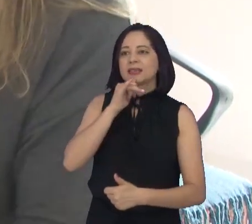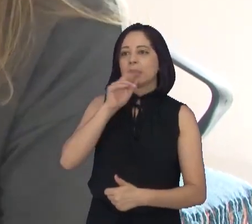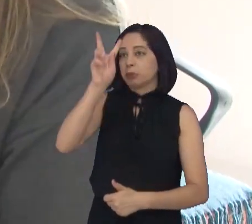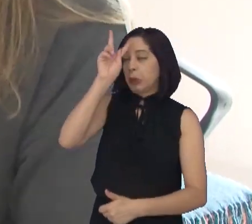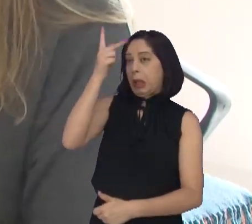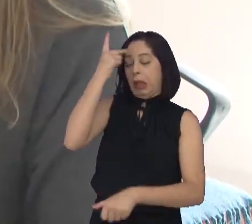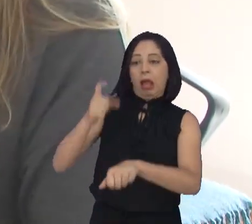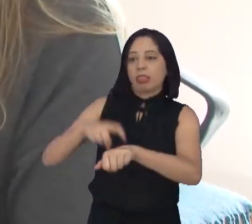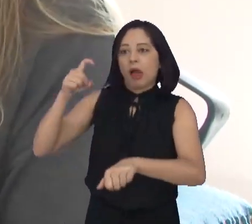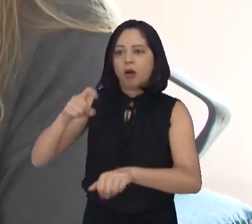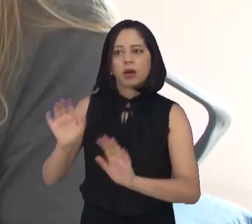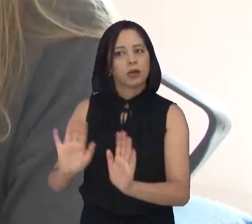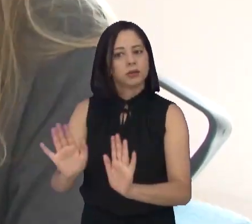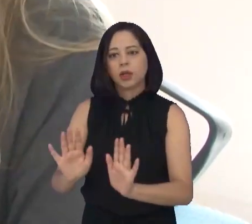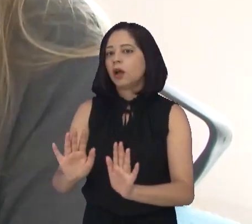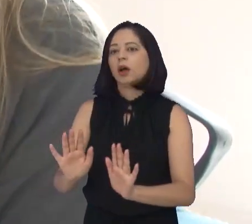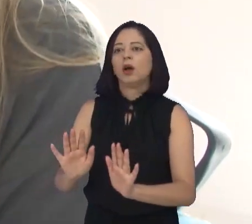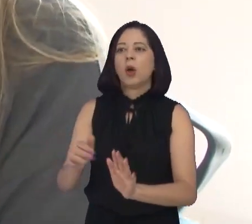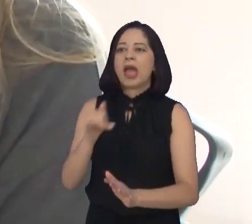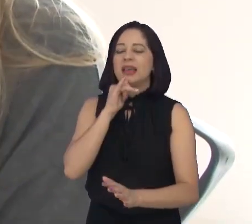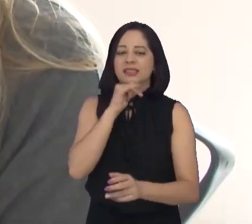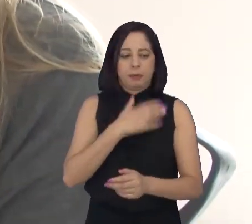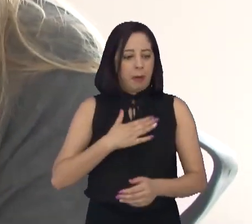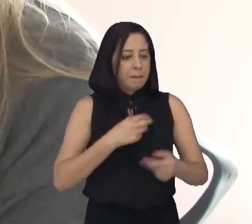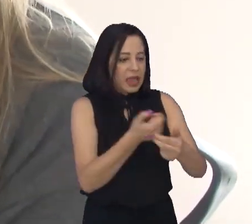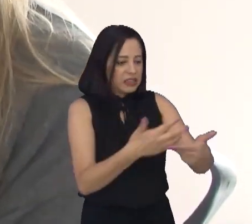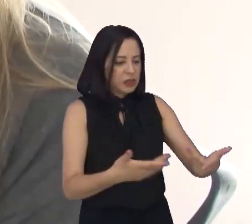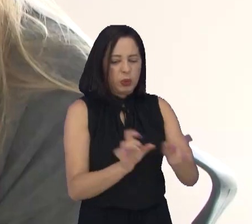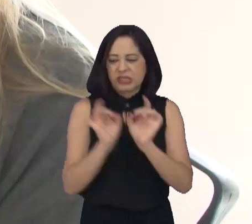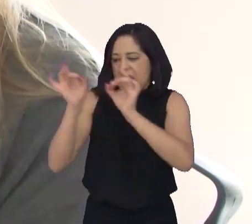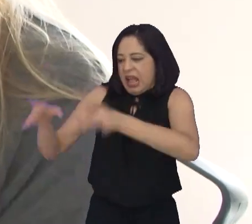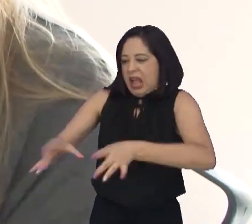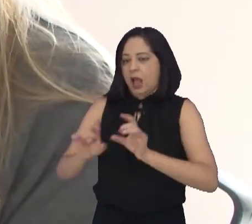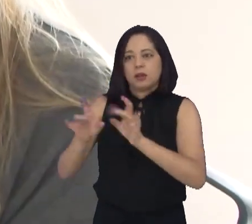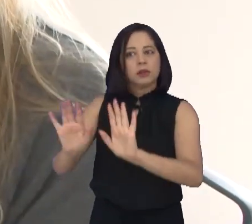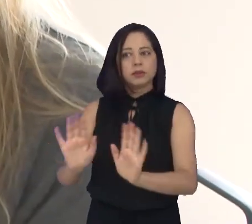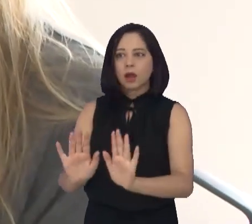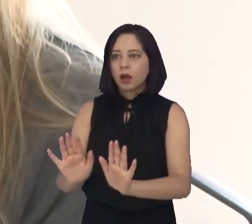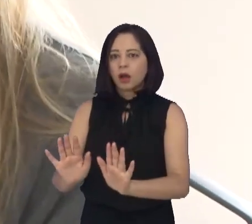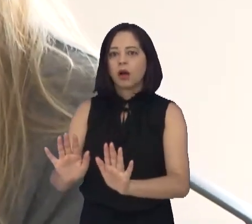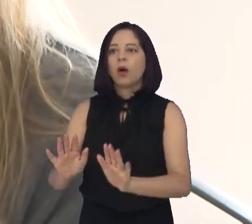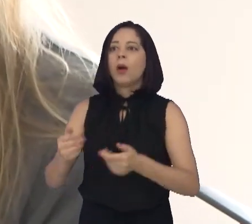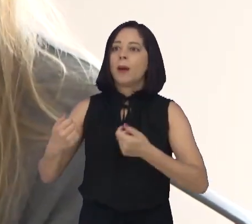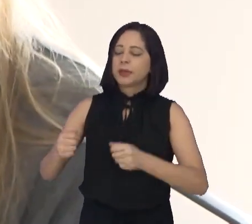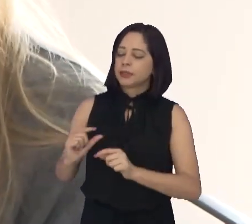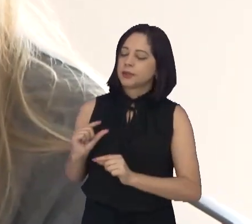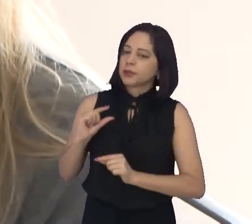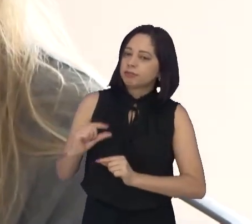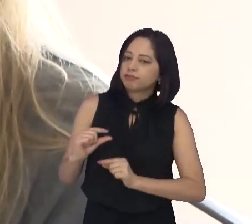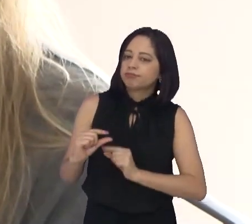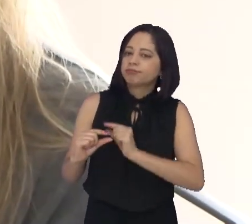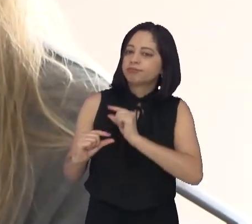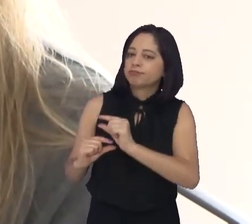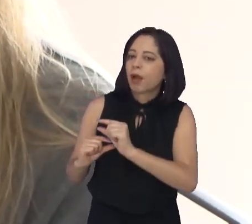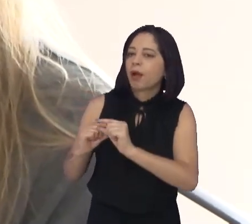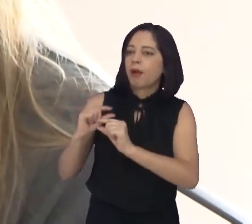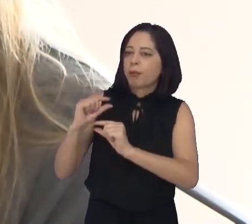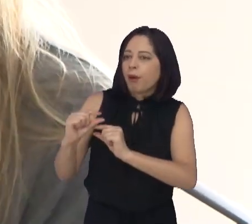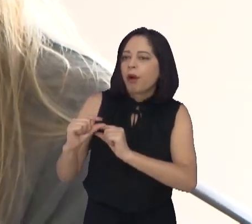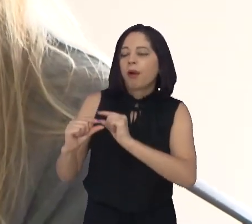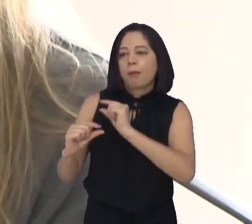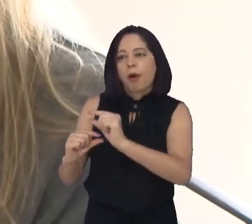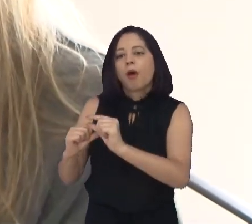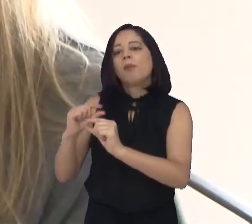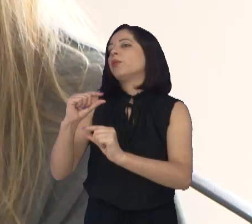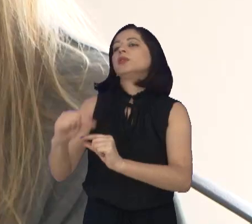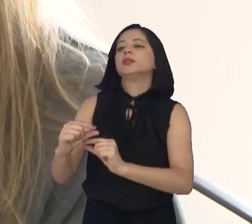vou desapegar, eu vou dar tudo embora, eu vou deixar de ser assim. É um trabalho inicialmente de autoconhecimento,